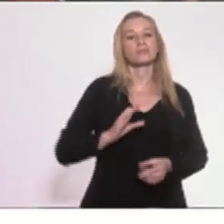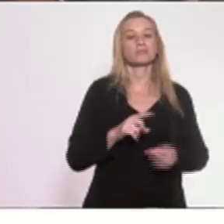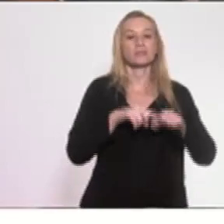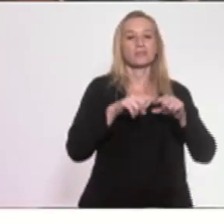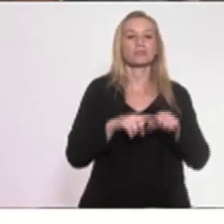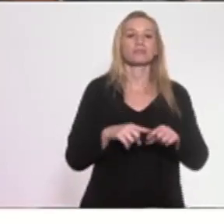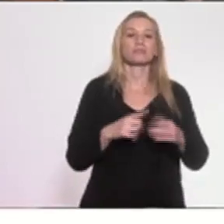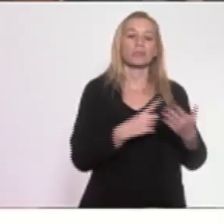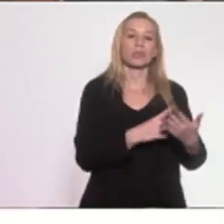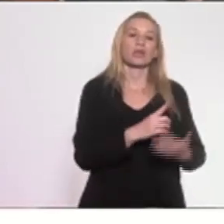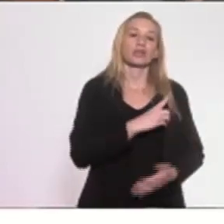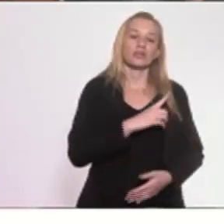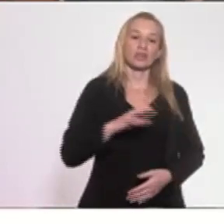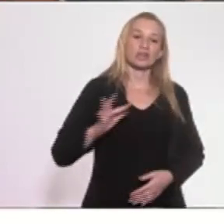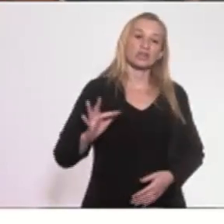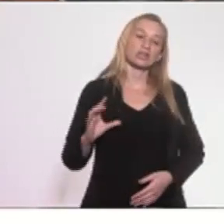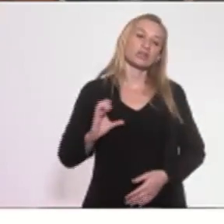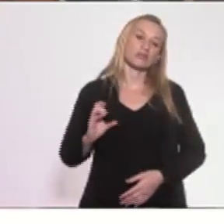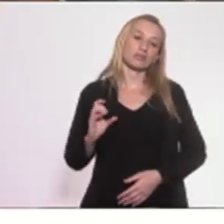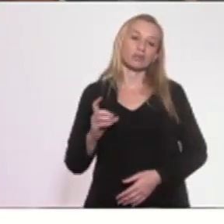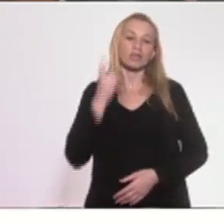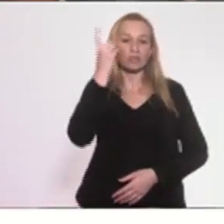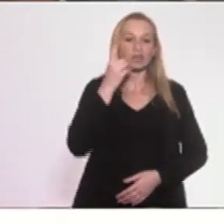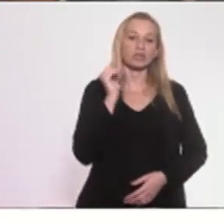Civil, deputado Rosenberg Reis.